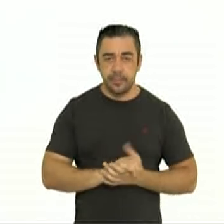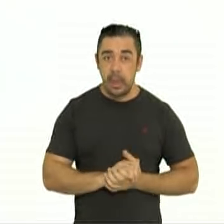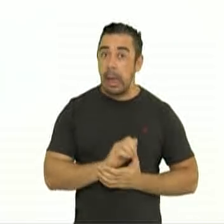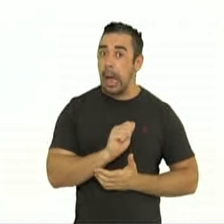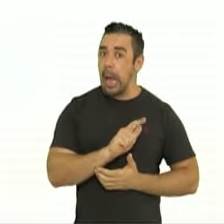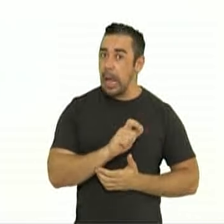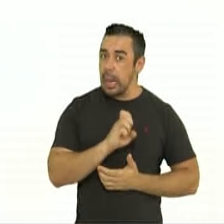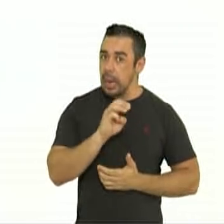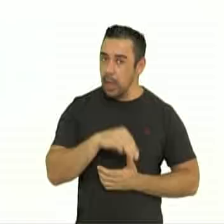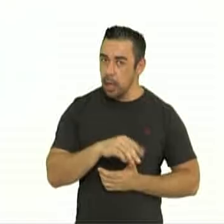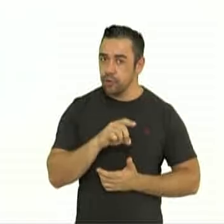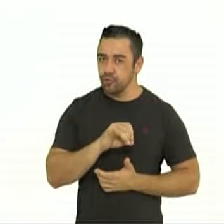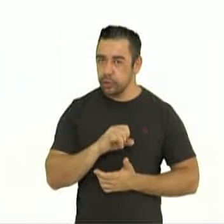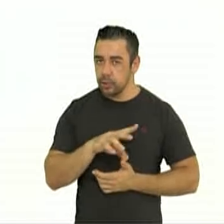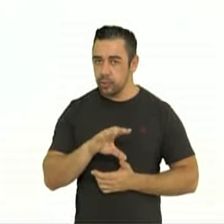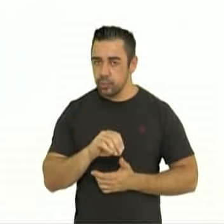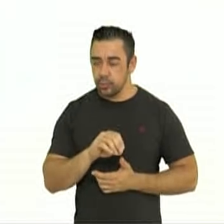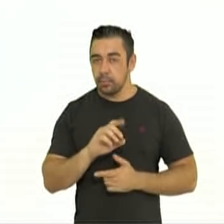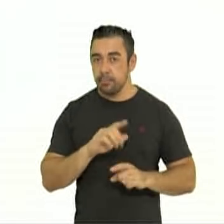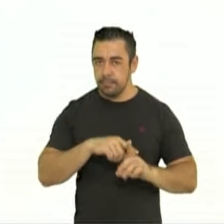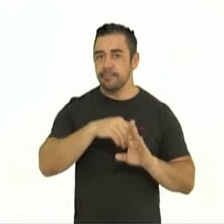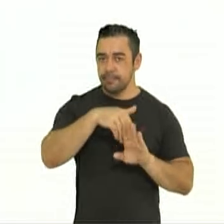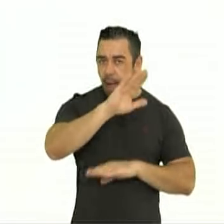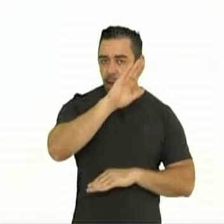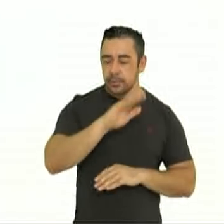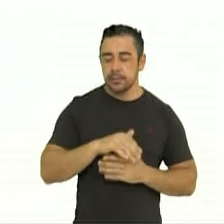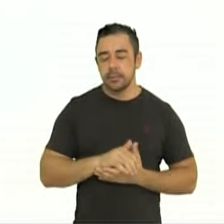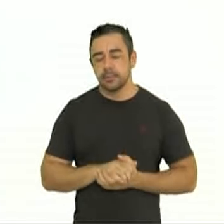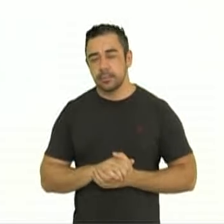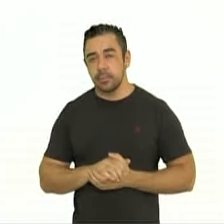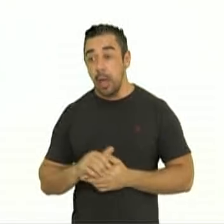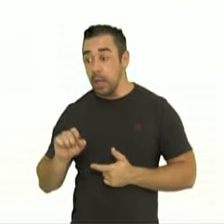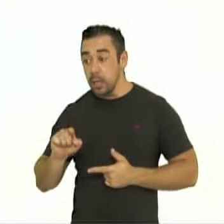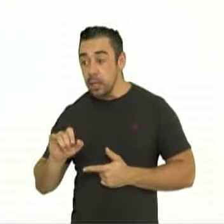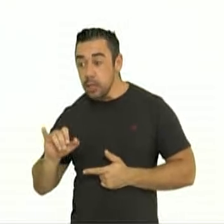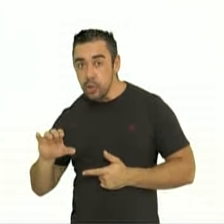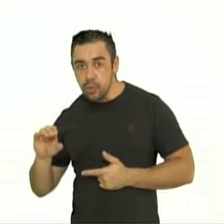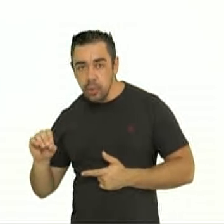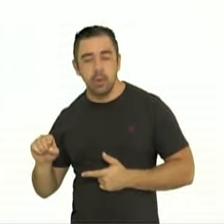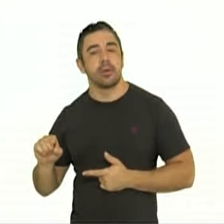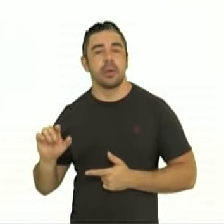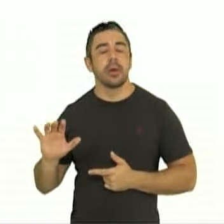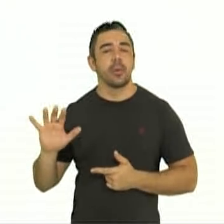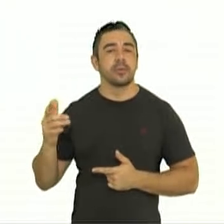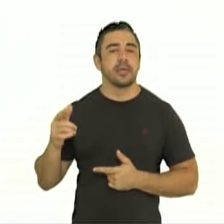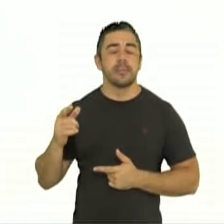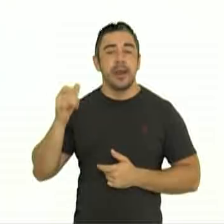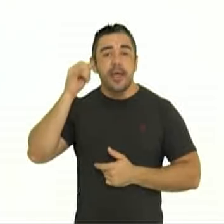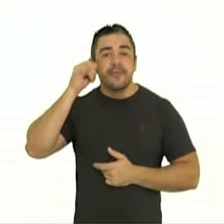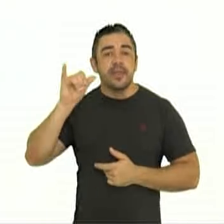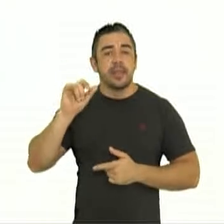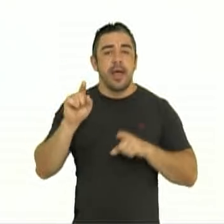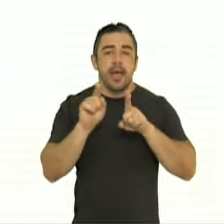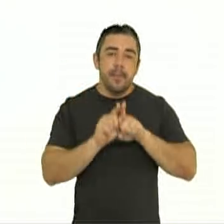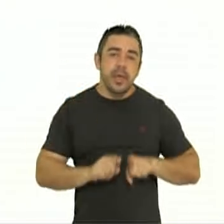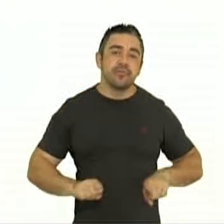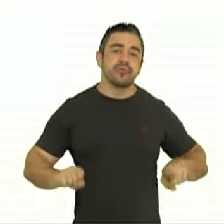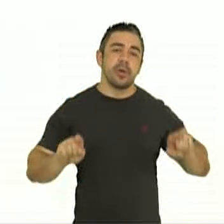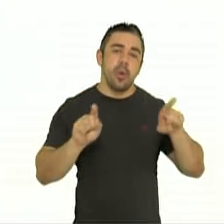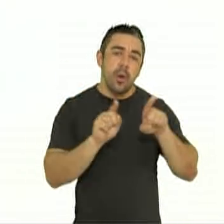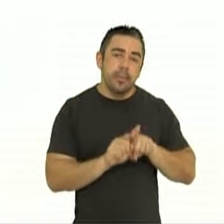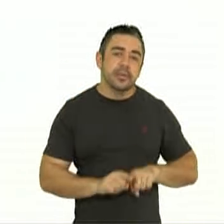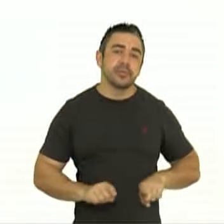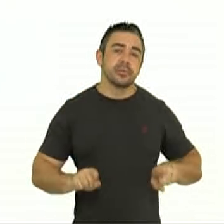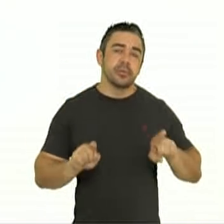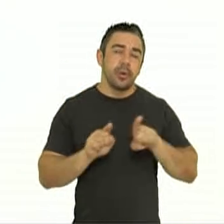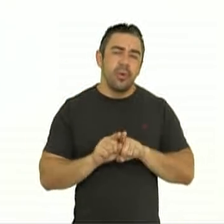além disso, né? Depois nós temos isso ocorre, ou seja, é uma retomada para evitar repetições desnecessárias e que